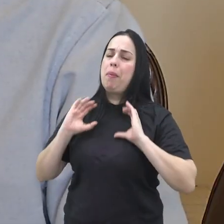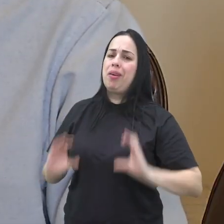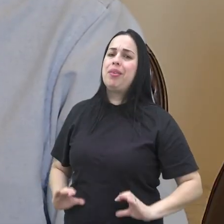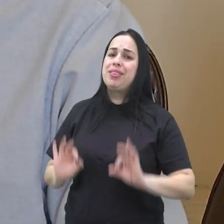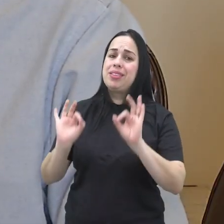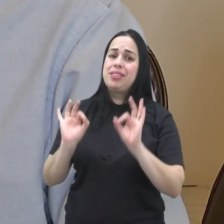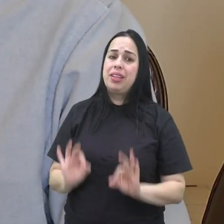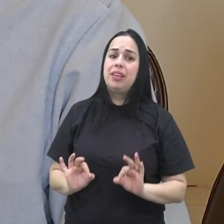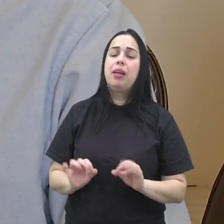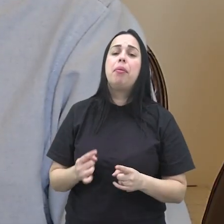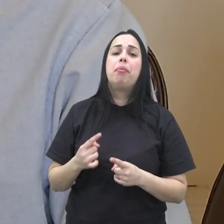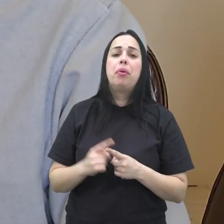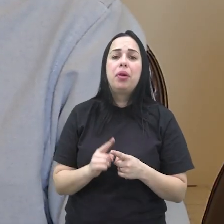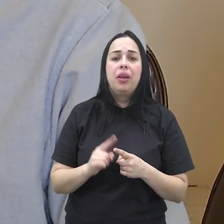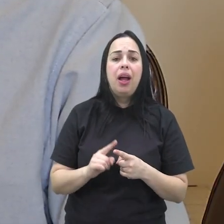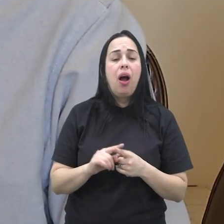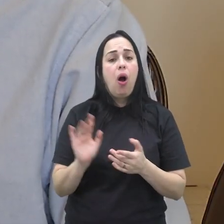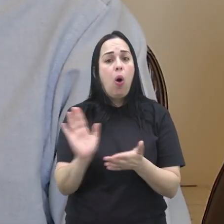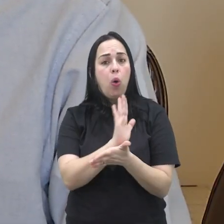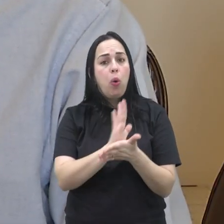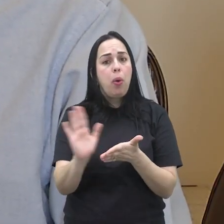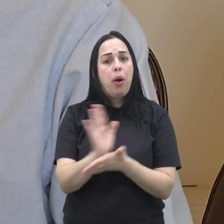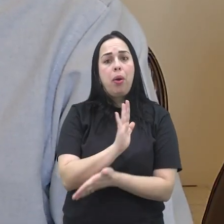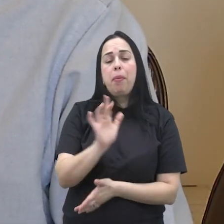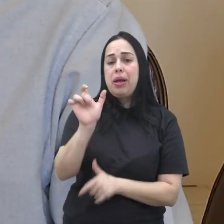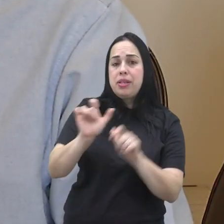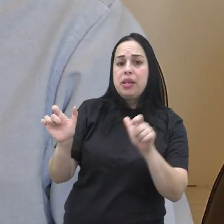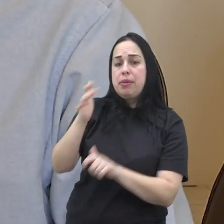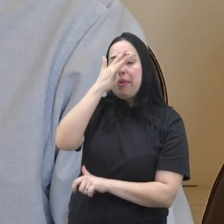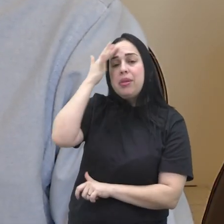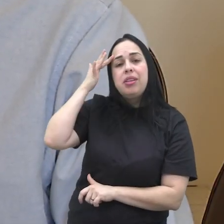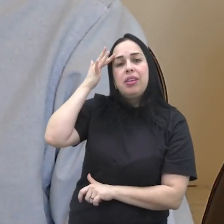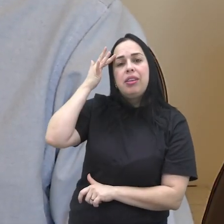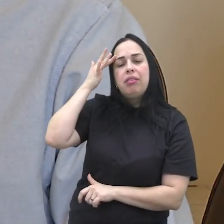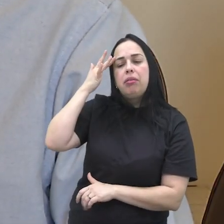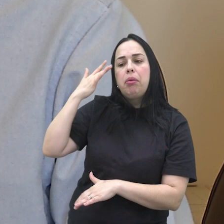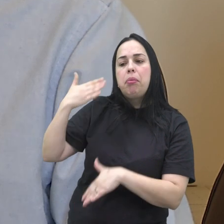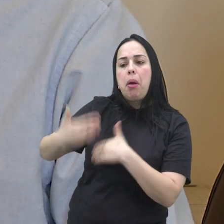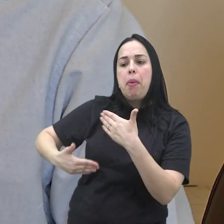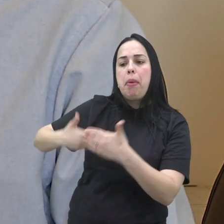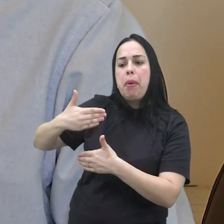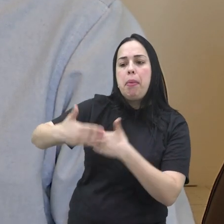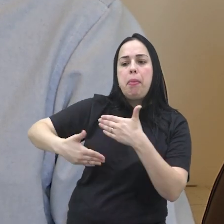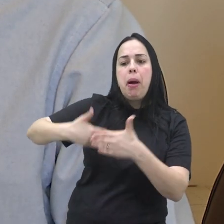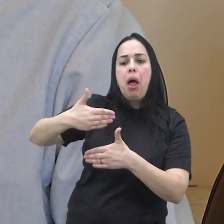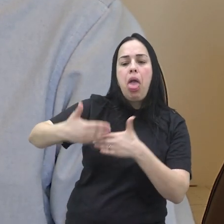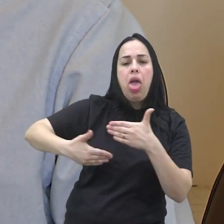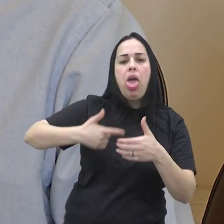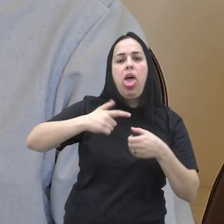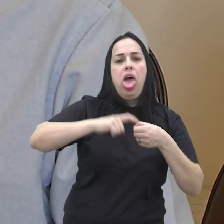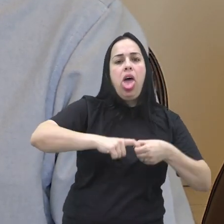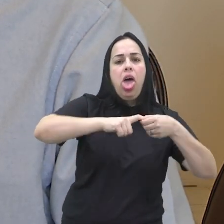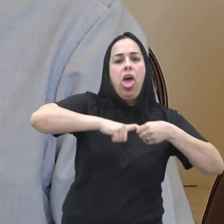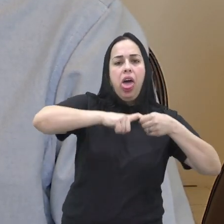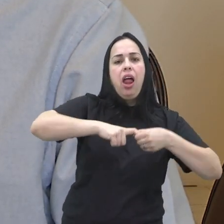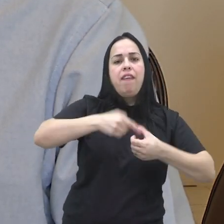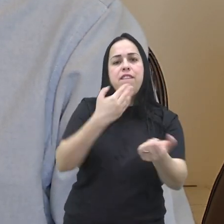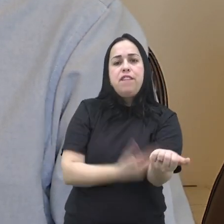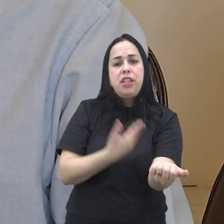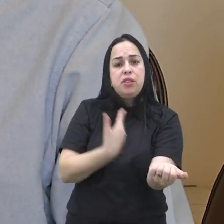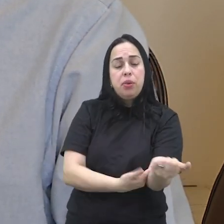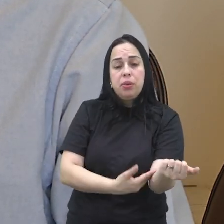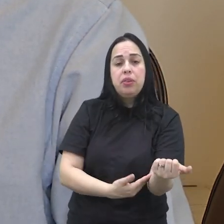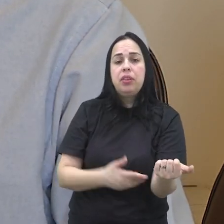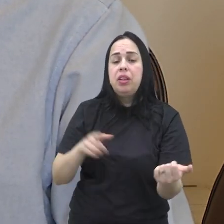conduta mais prudente nesse sentido. Até porque existem algumas pessoas que têm uma propensão de desenvolver um quadro